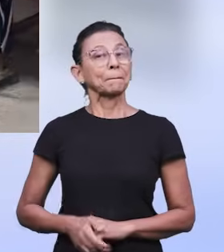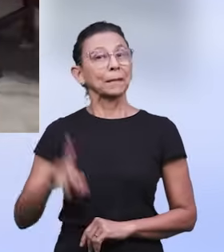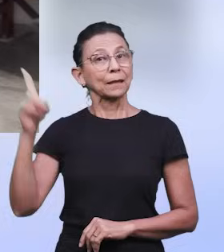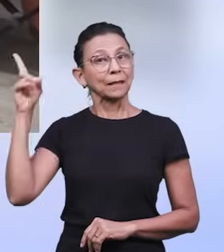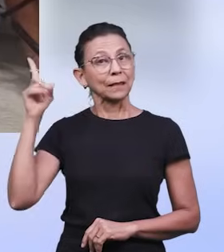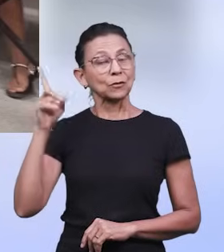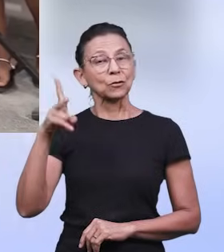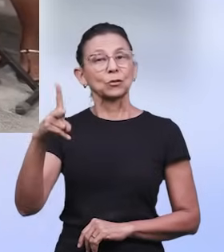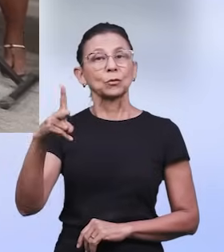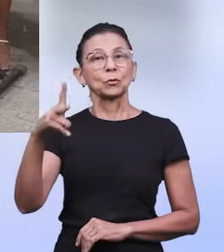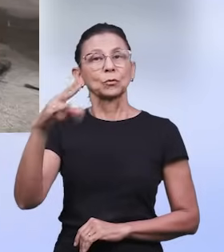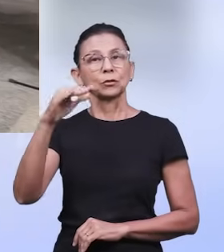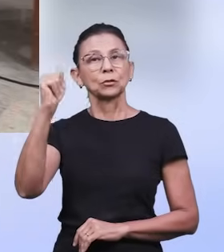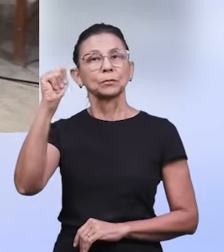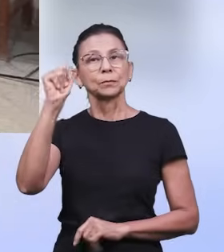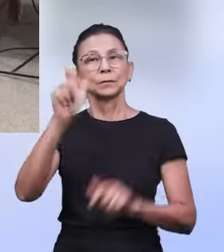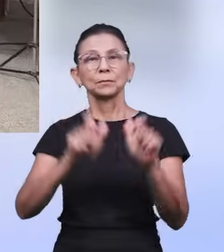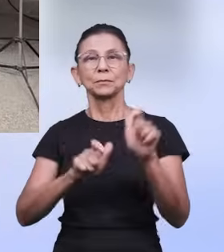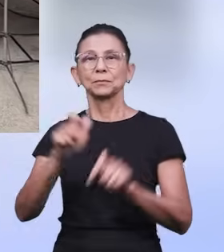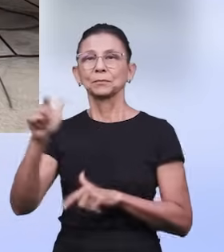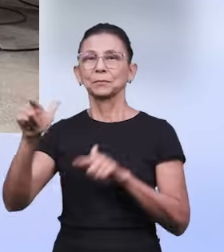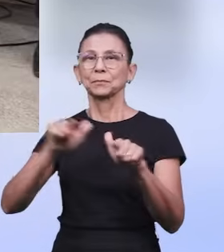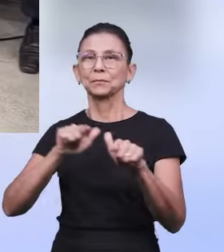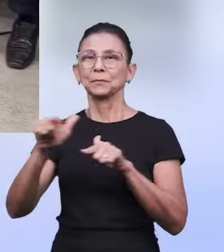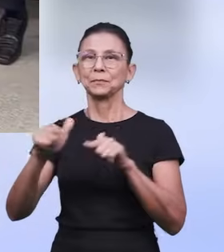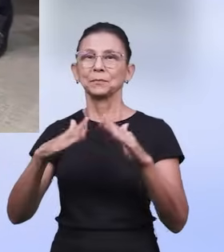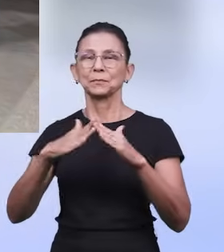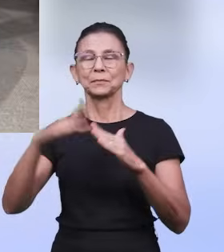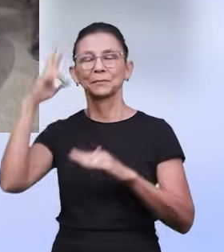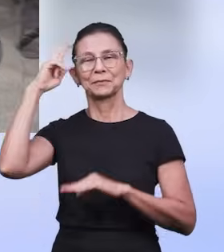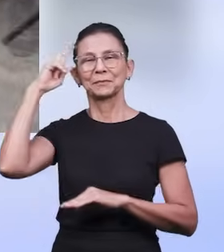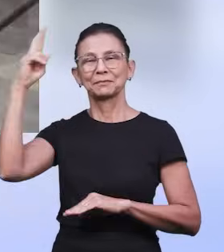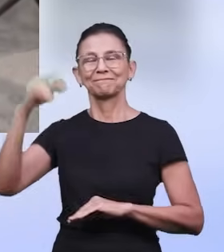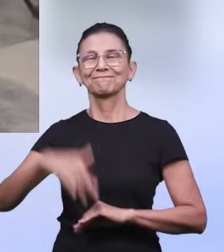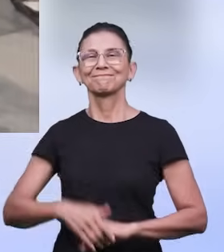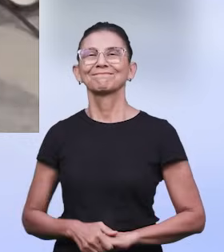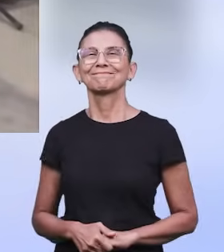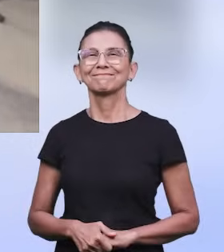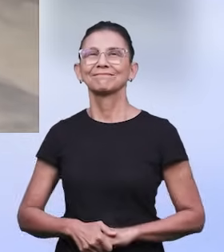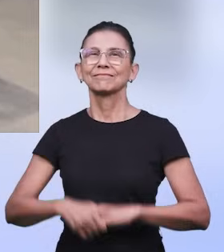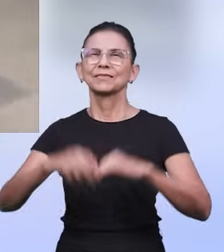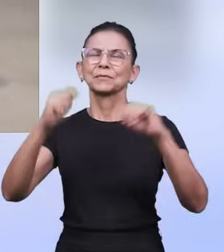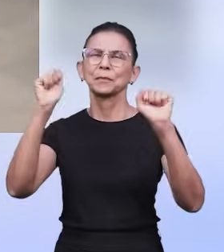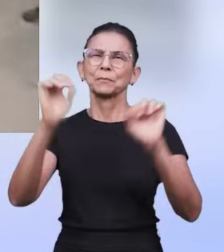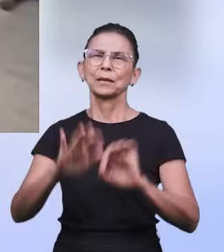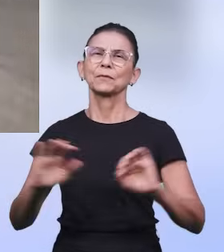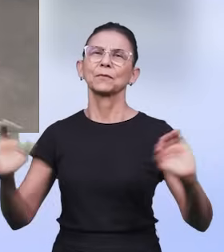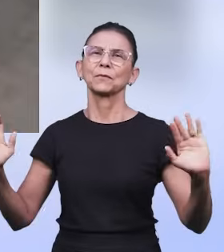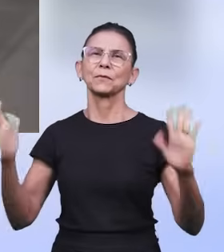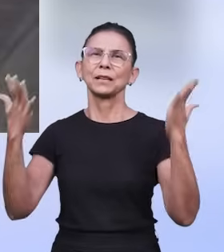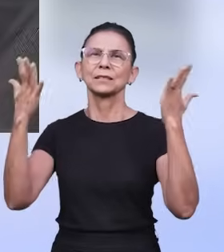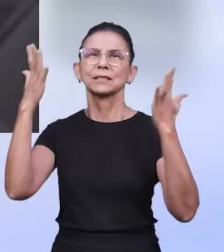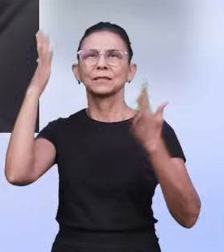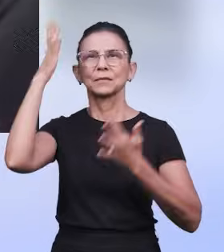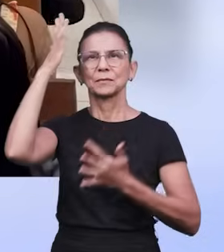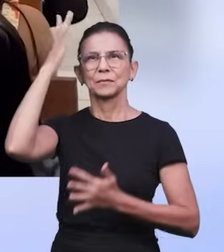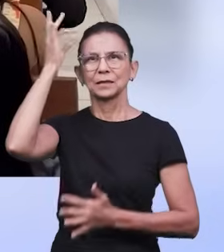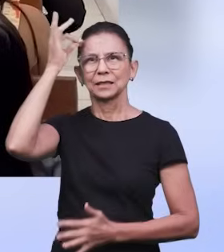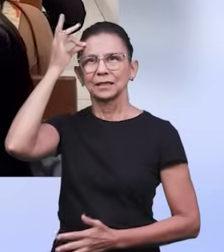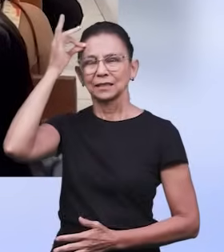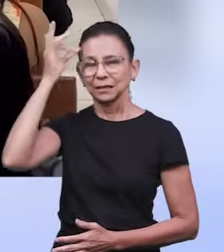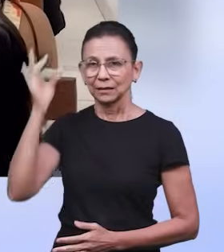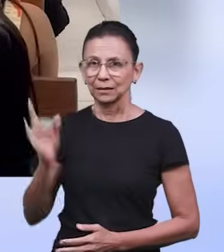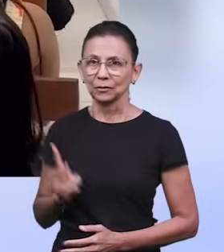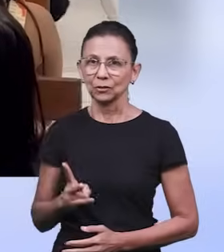mais servos fiéis para as funções da casa do Senhor. Todo o grupo foi renovado nesta grande festa espiritual. E